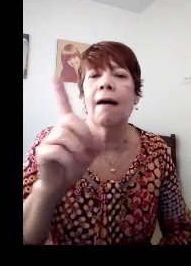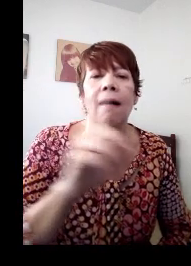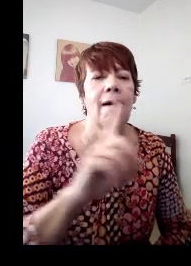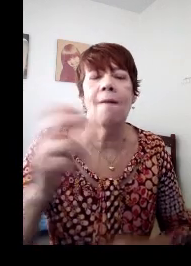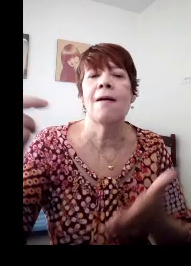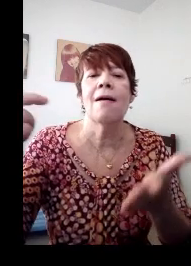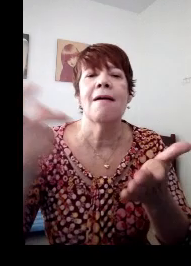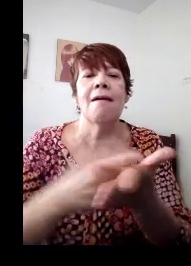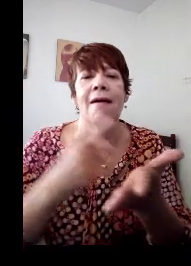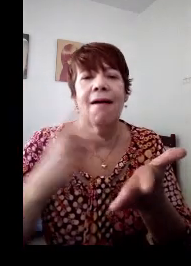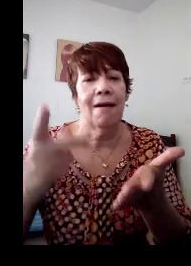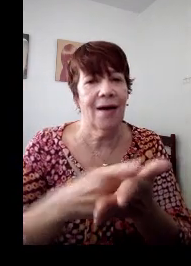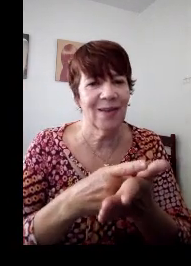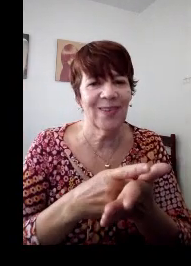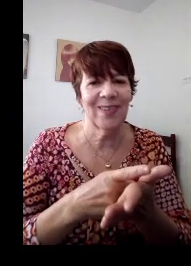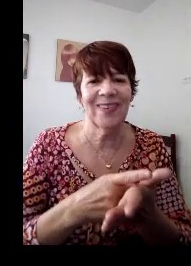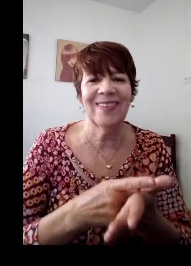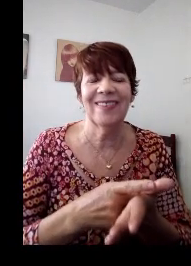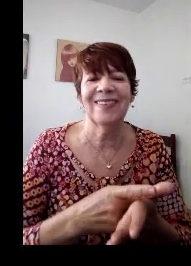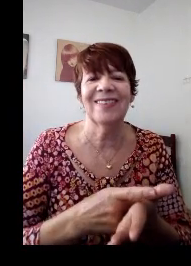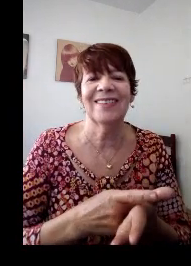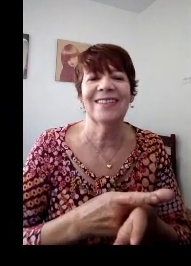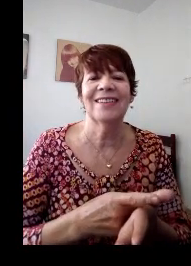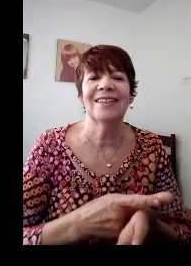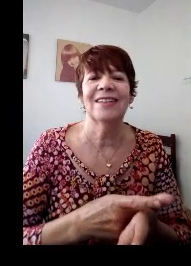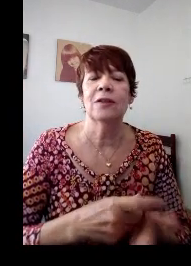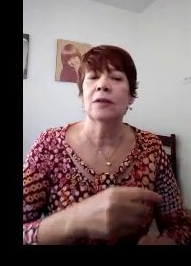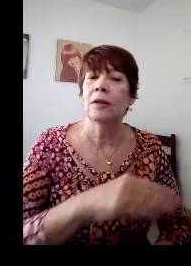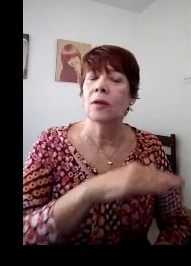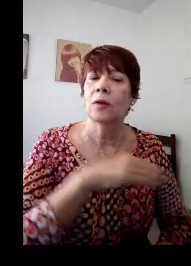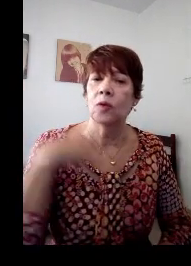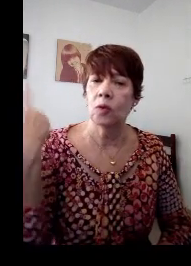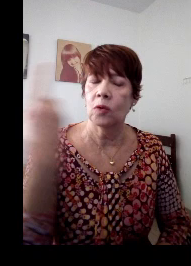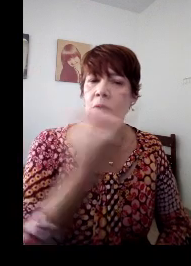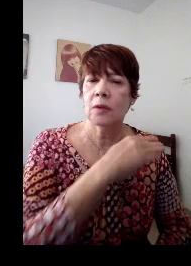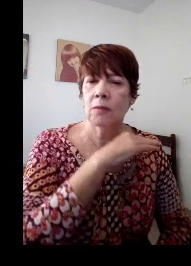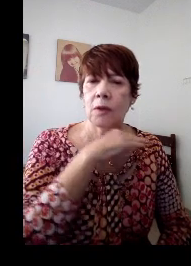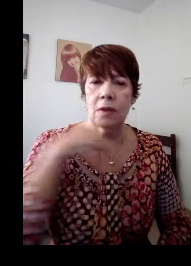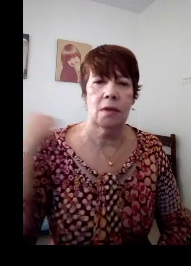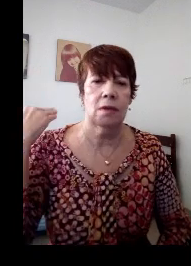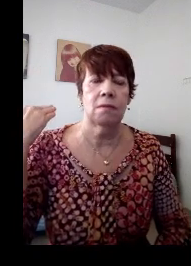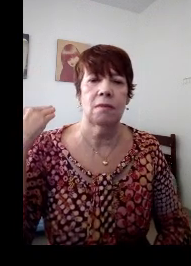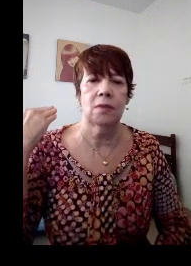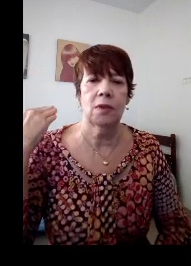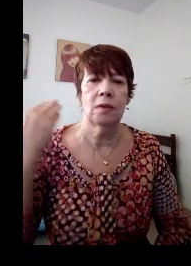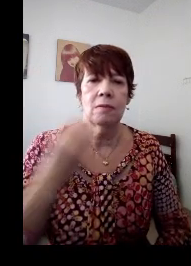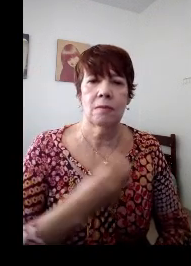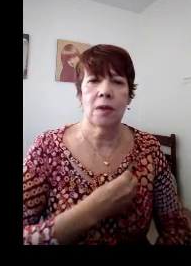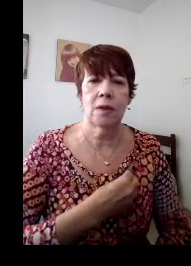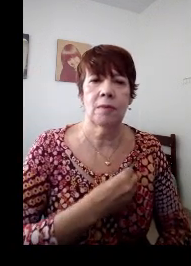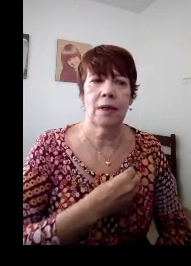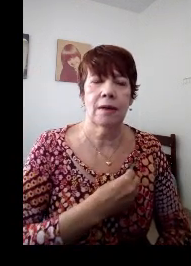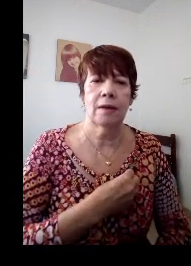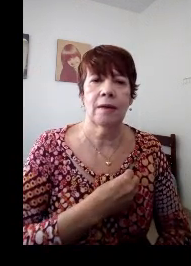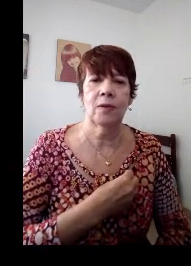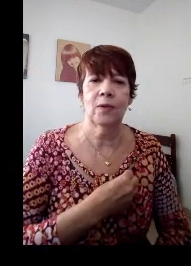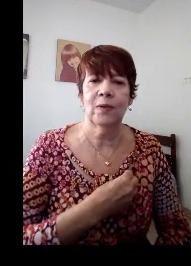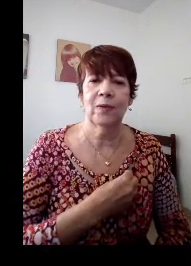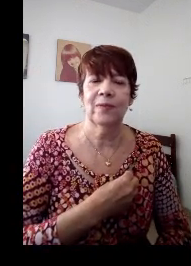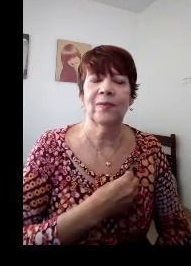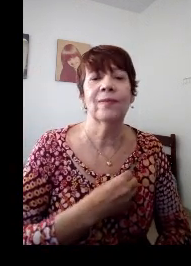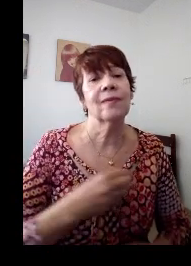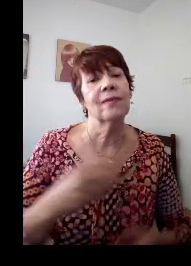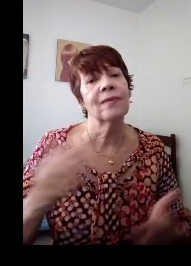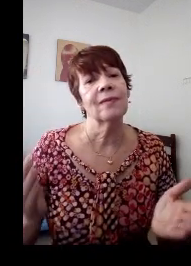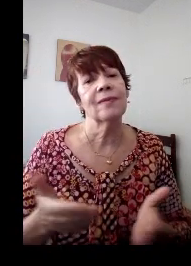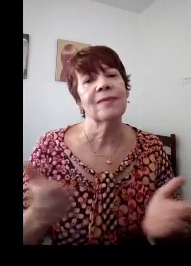É claro que não. Nós já morremos para o pecado. Nós já morremos para